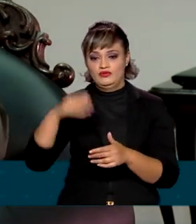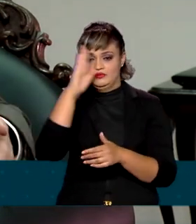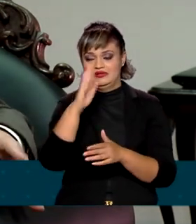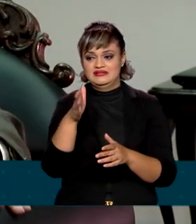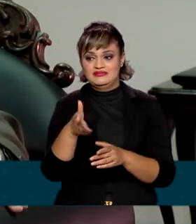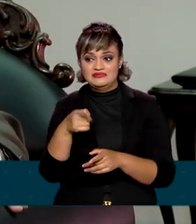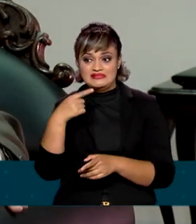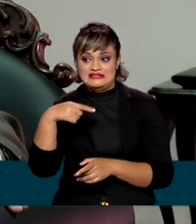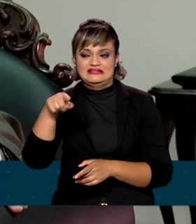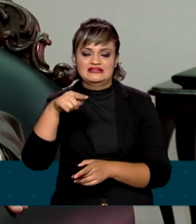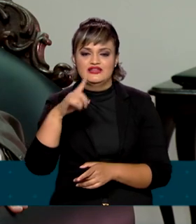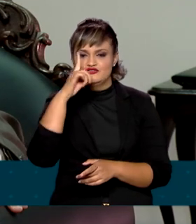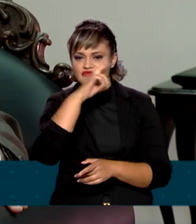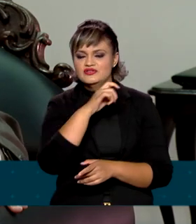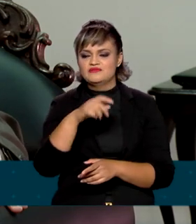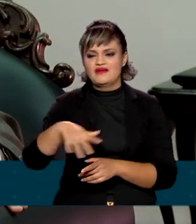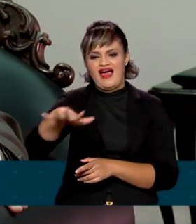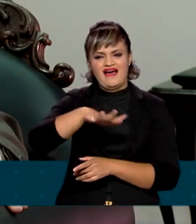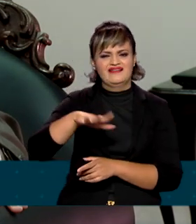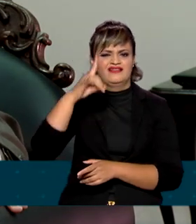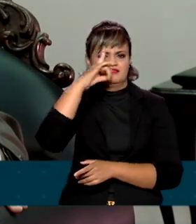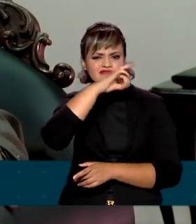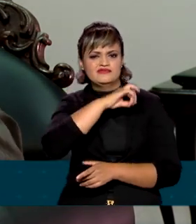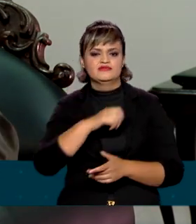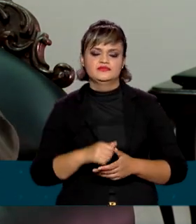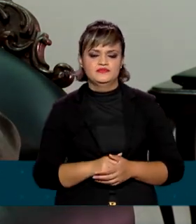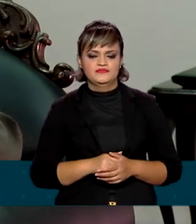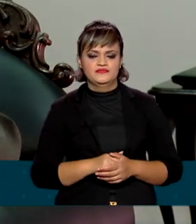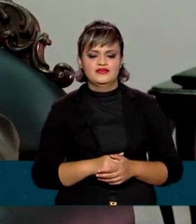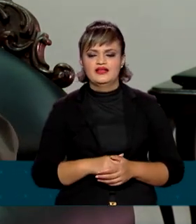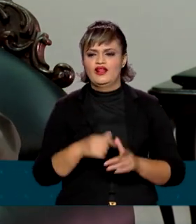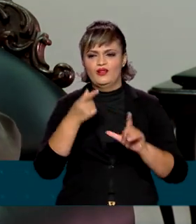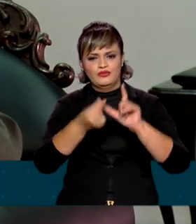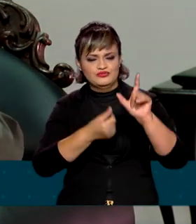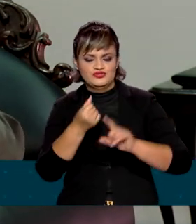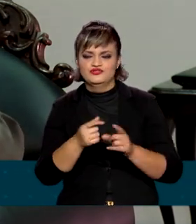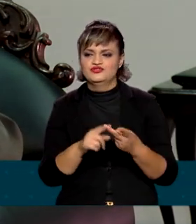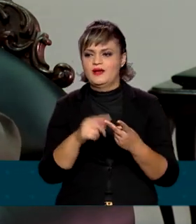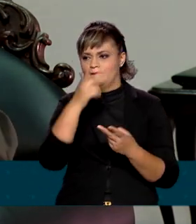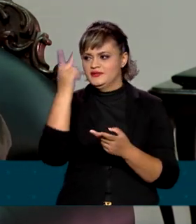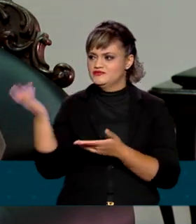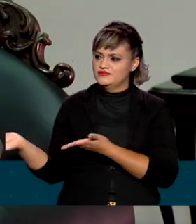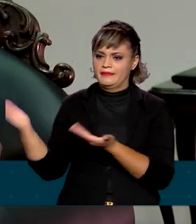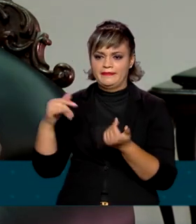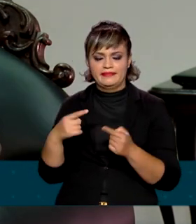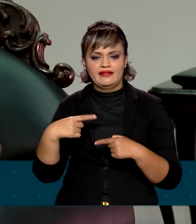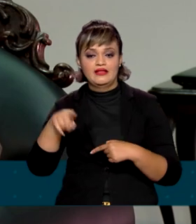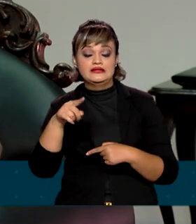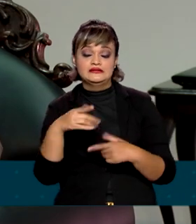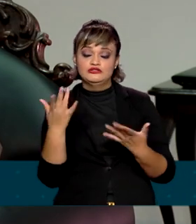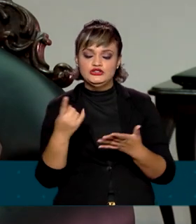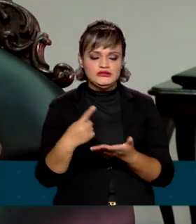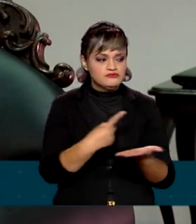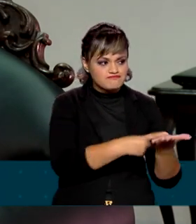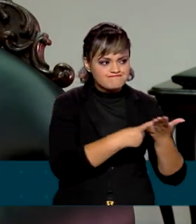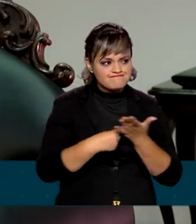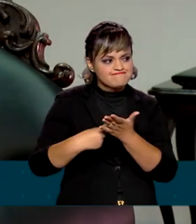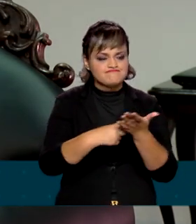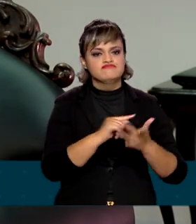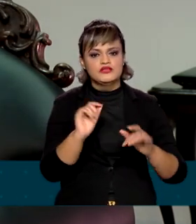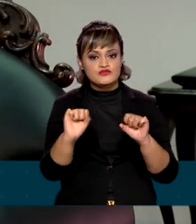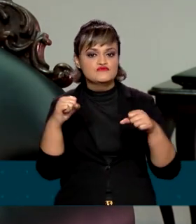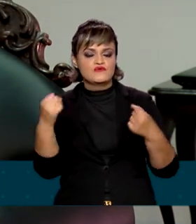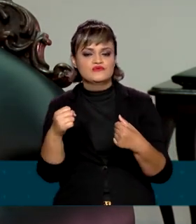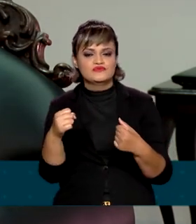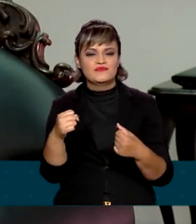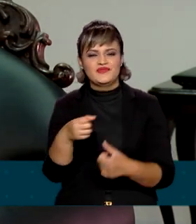das dificuldades que a região impõe dificuldade logística de pessoal então a gente uniu forças Como eu